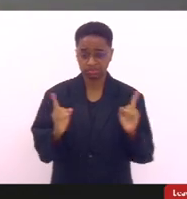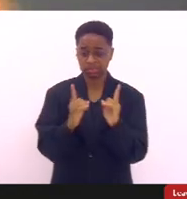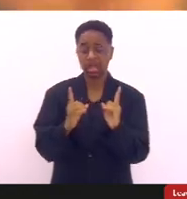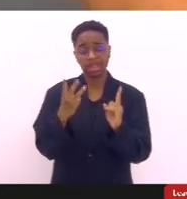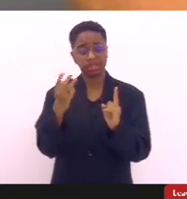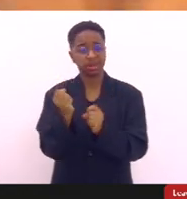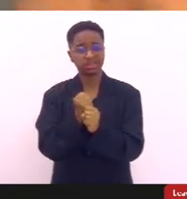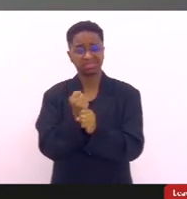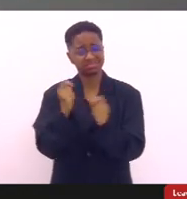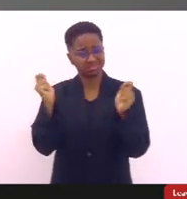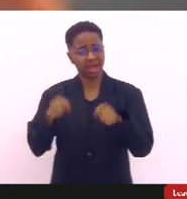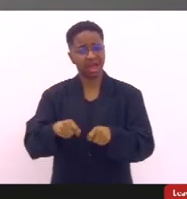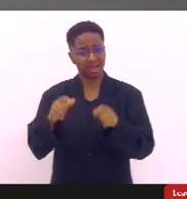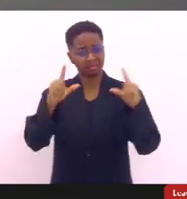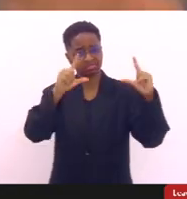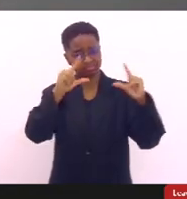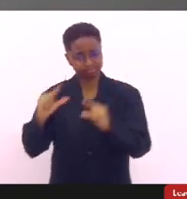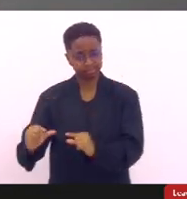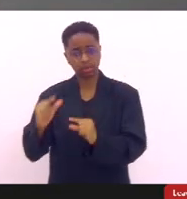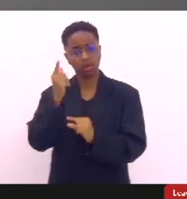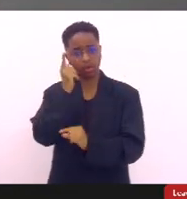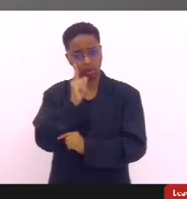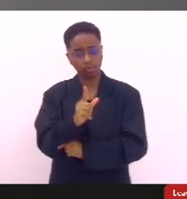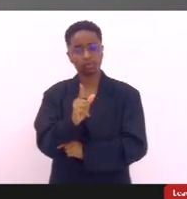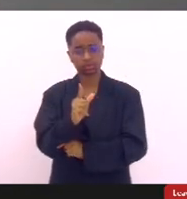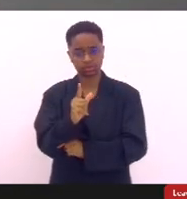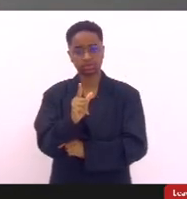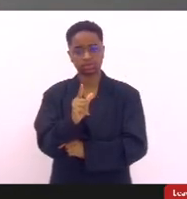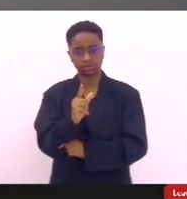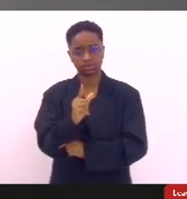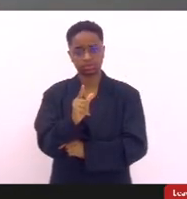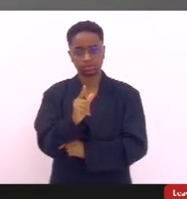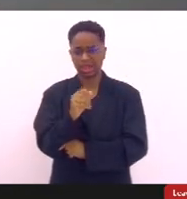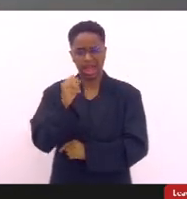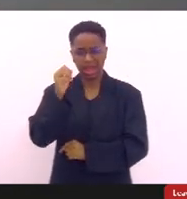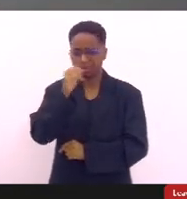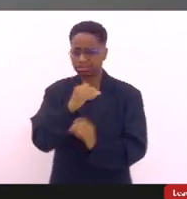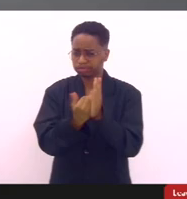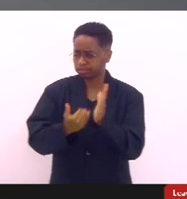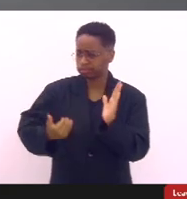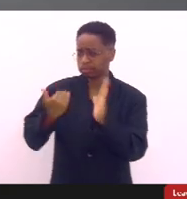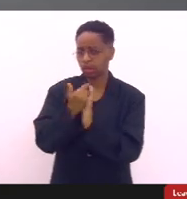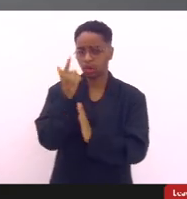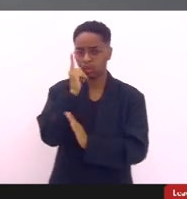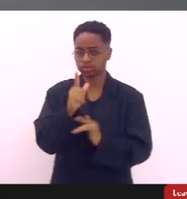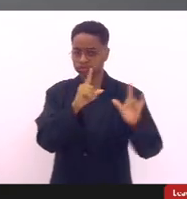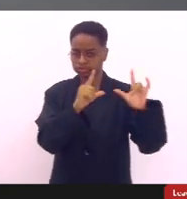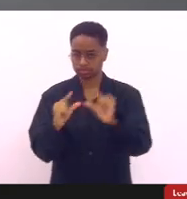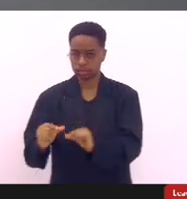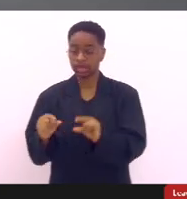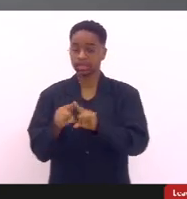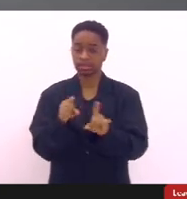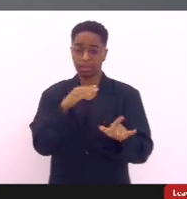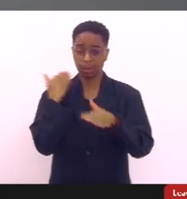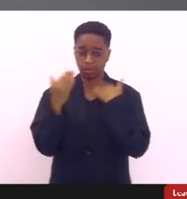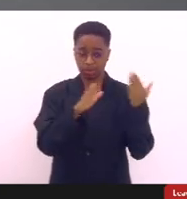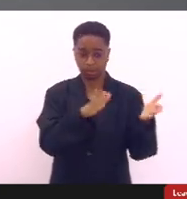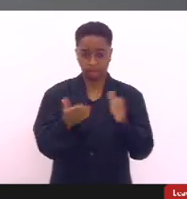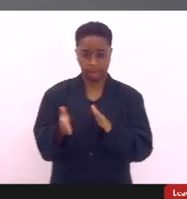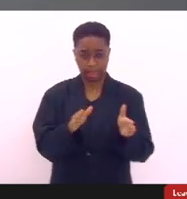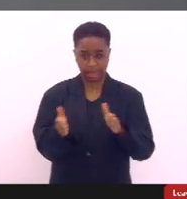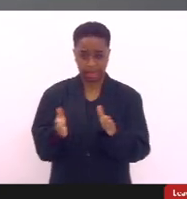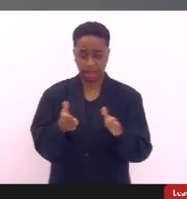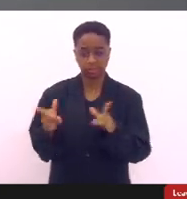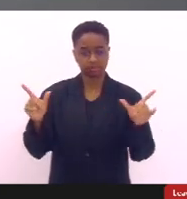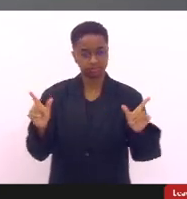baixar nossa prevalência de uma maneira absurda. Então, e as mortes também, né? E